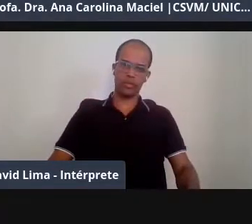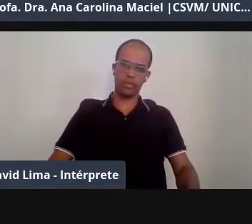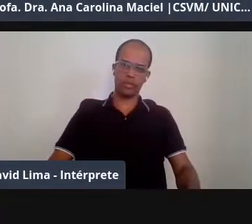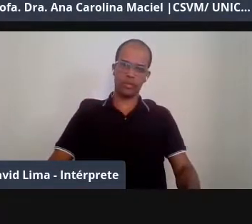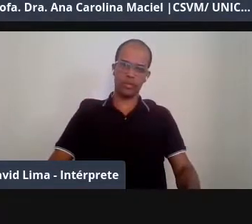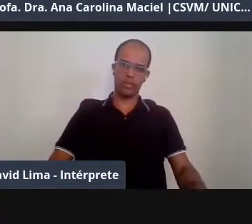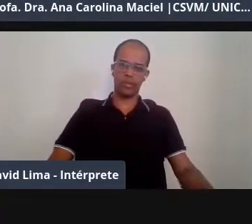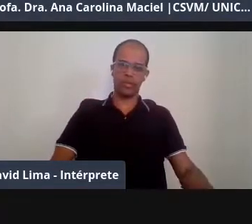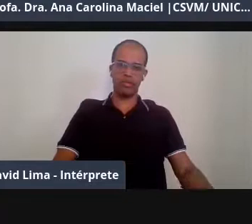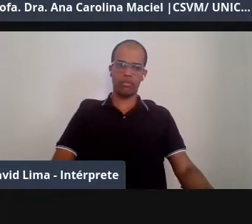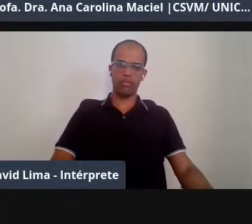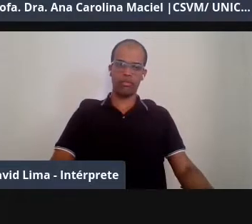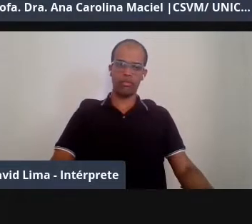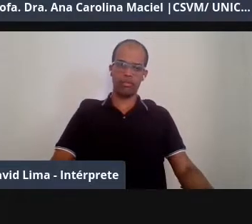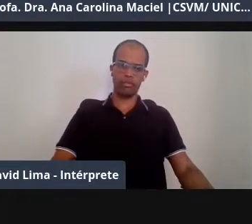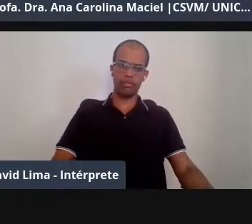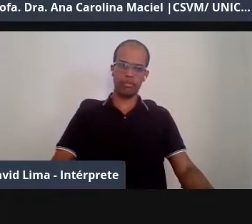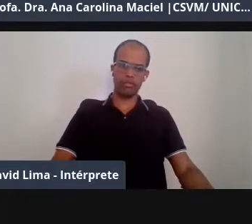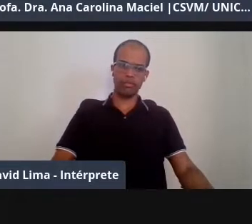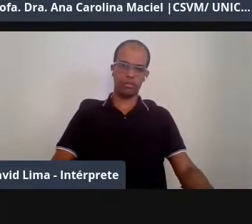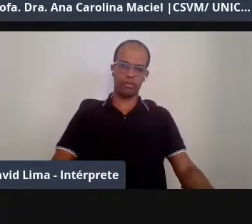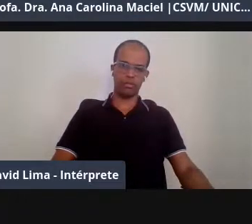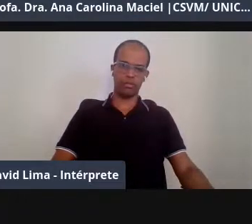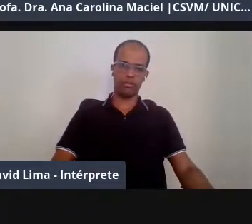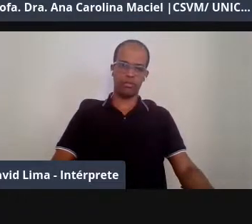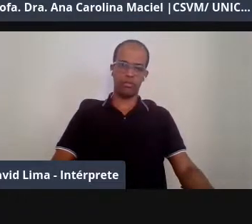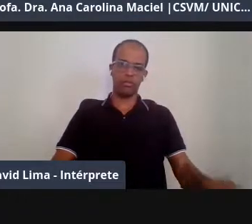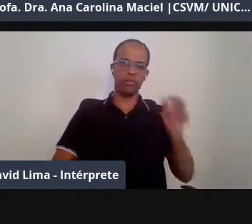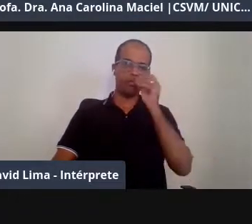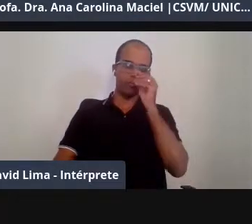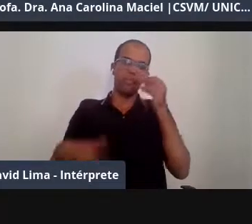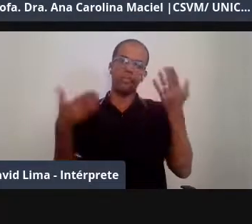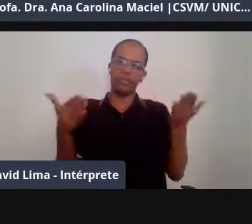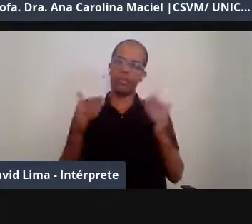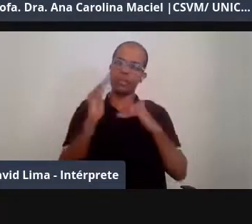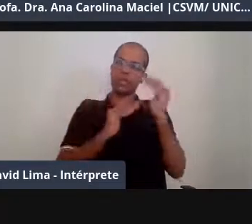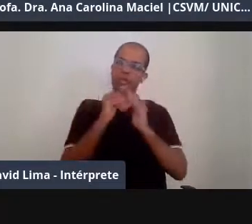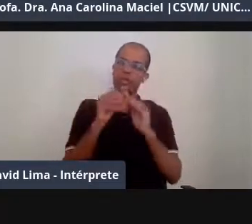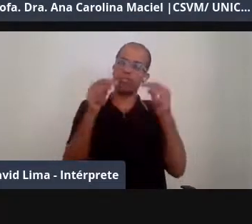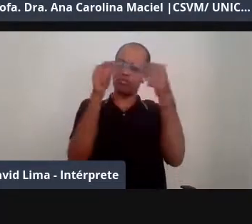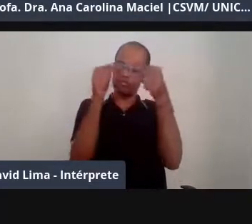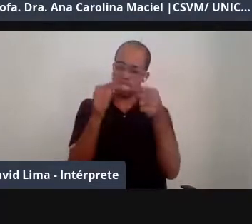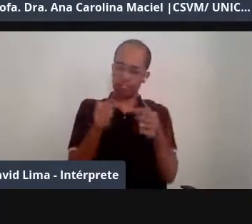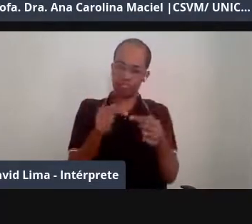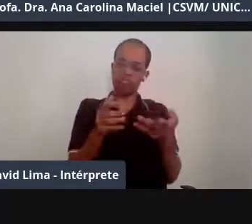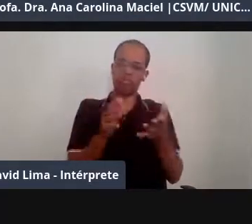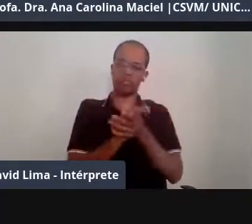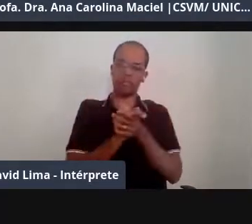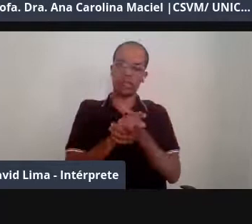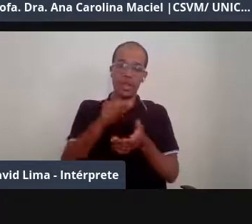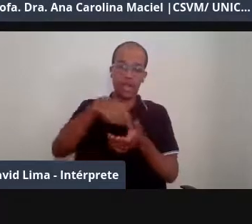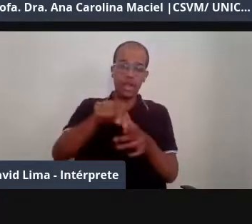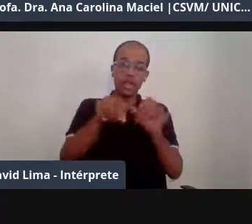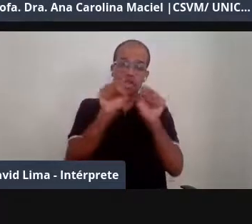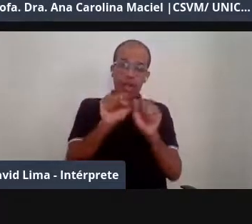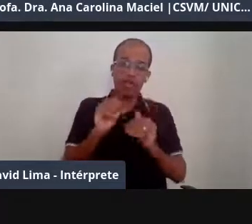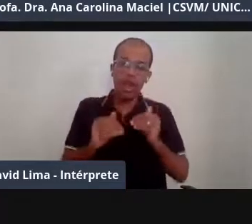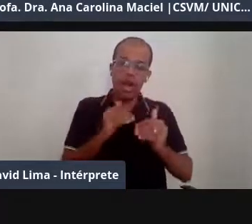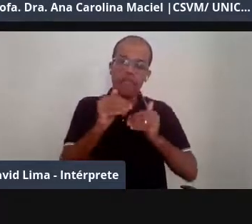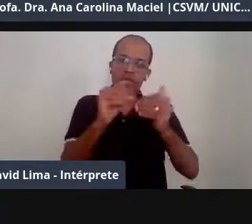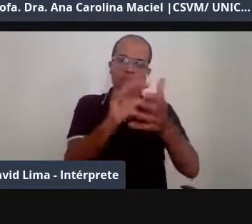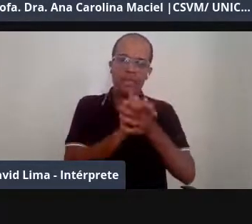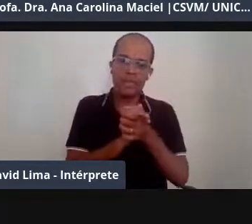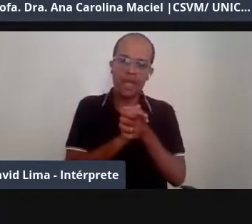em relação ao abrigo desses refugiados no campo universitário, que eles possam avançar